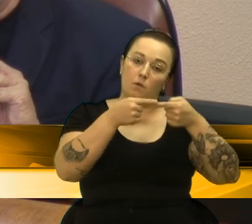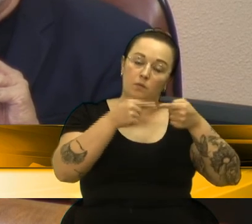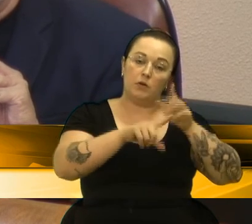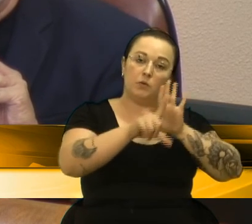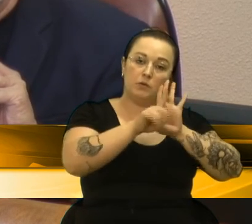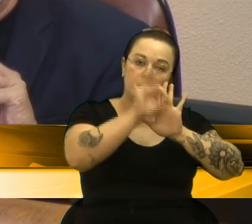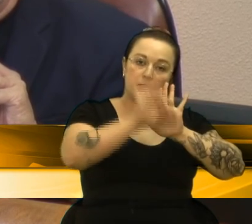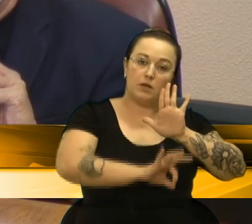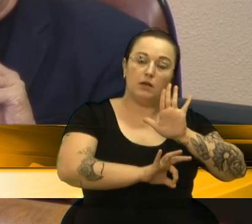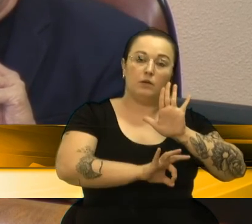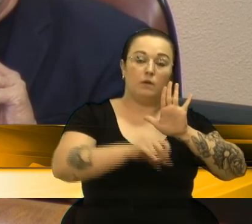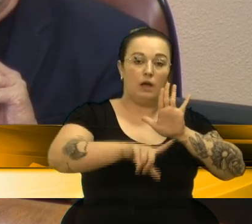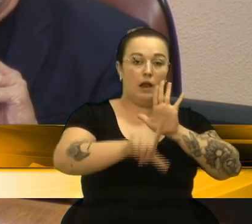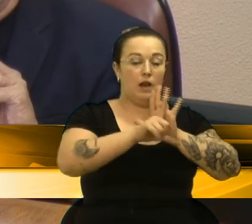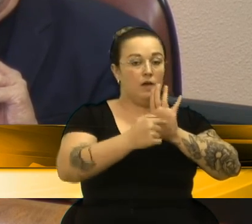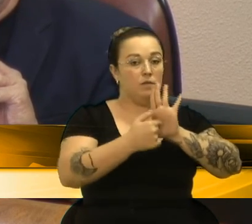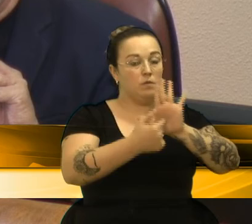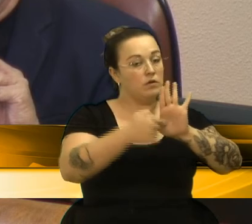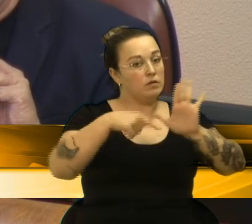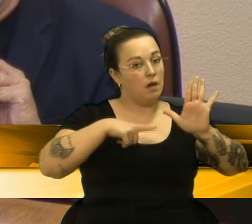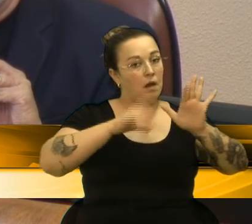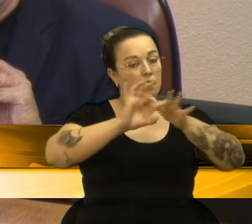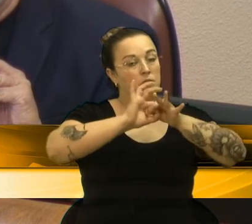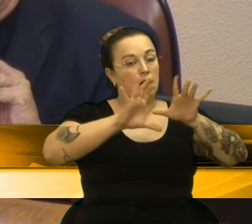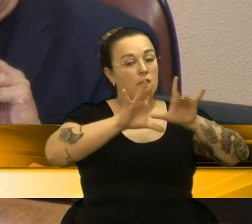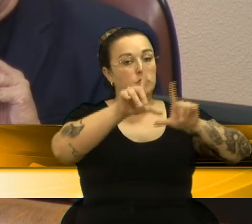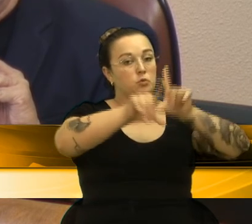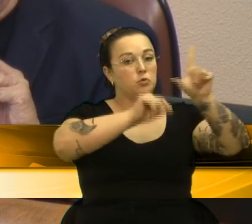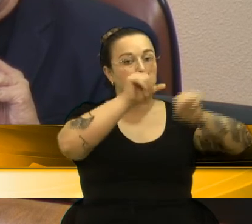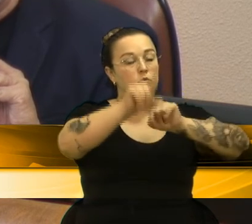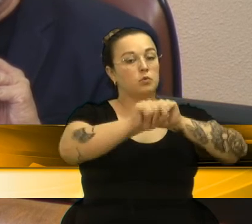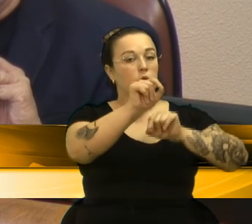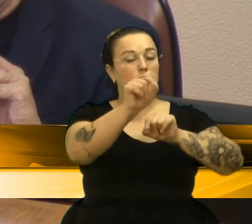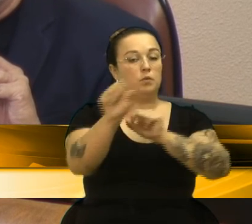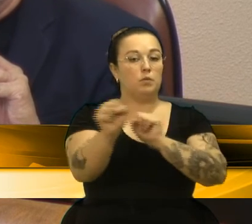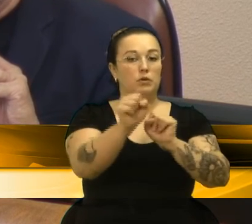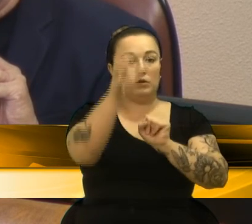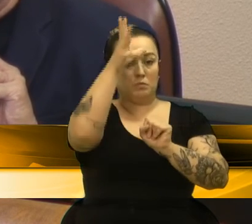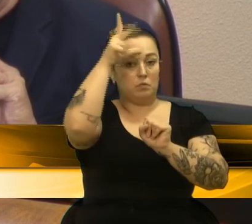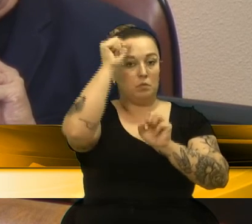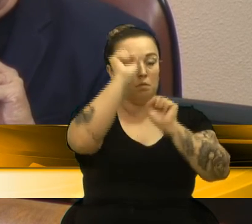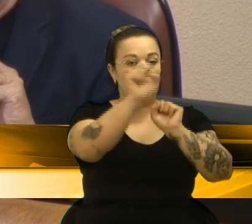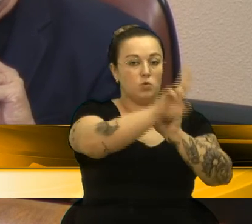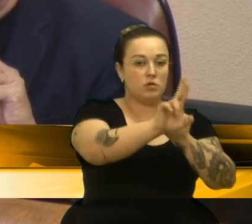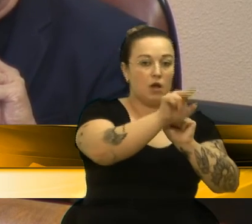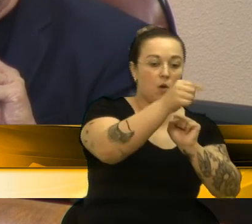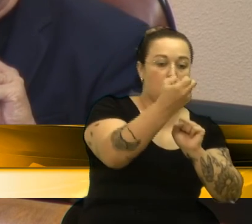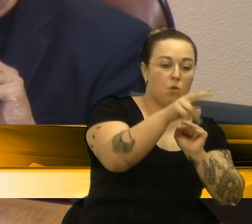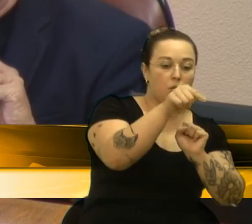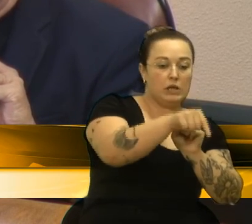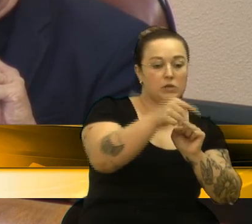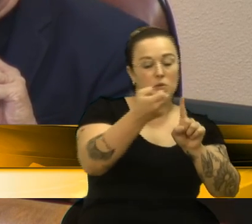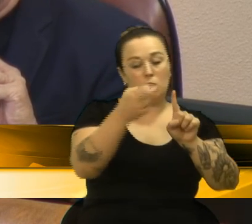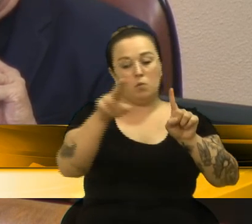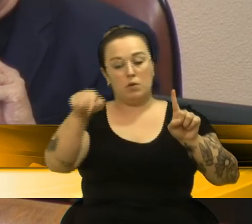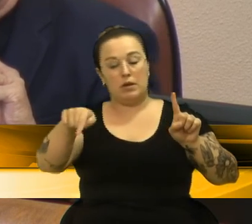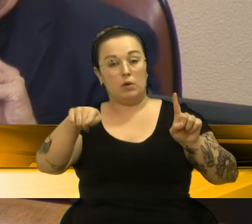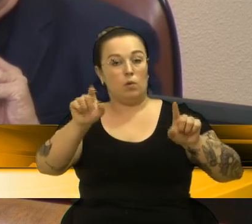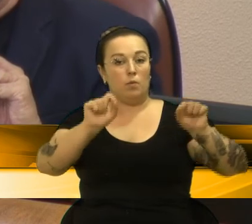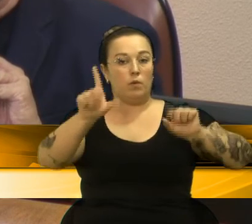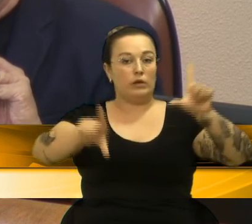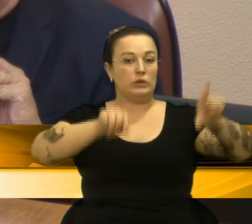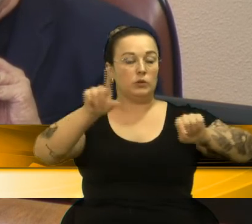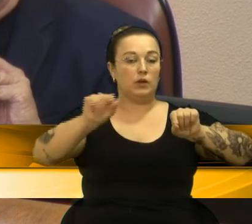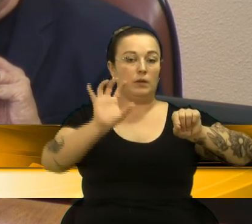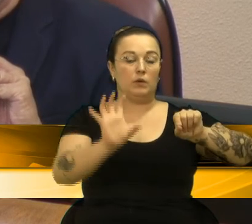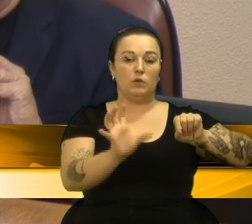deixa certa margem de liberdade de decisão diante do caso concreto, podendo o administrador optar por um dentre várias soluções possíveis, todas,